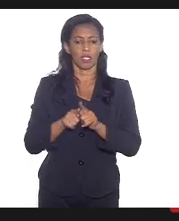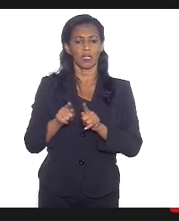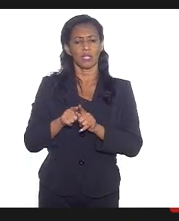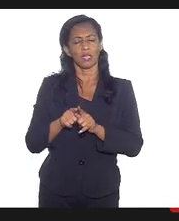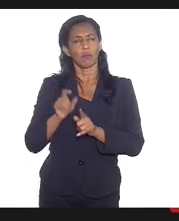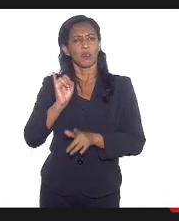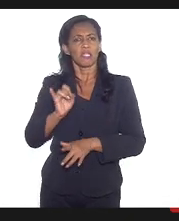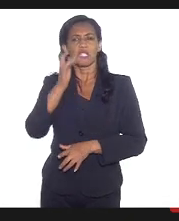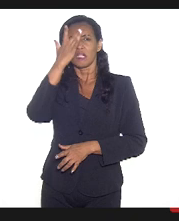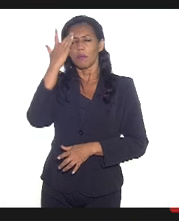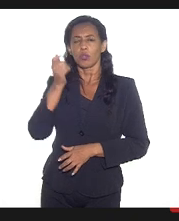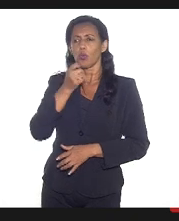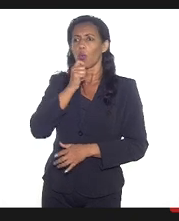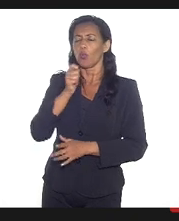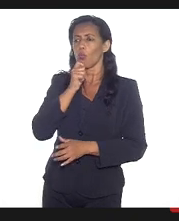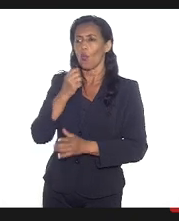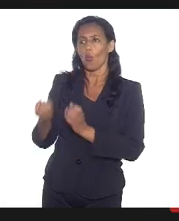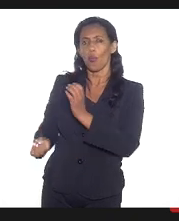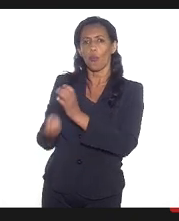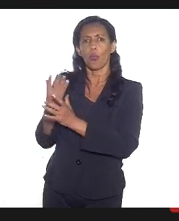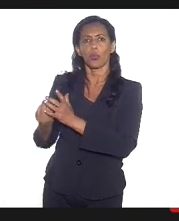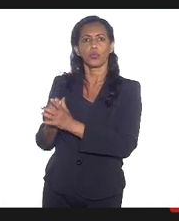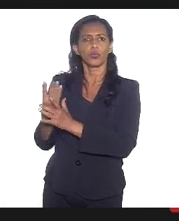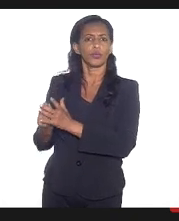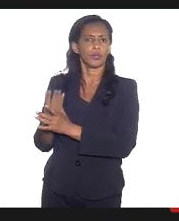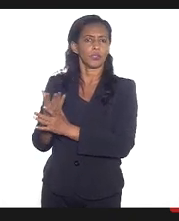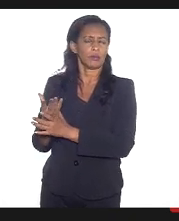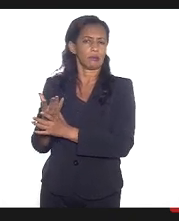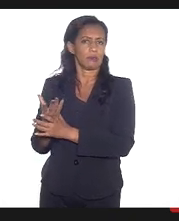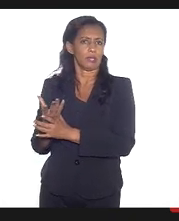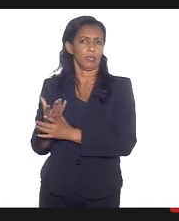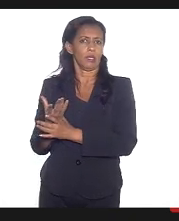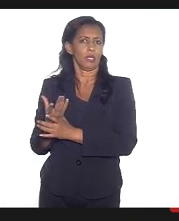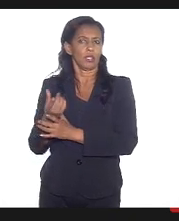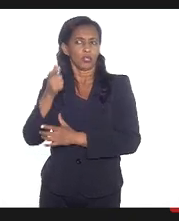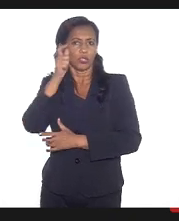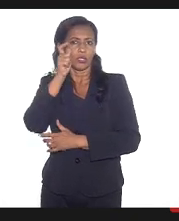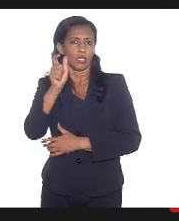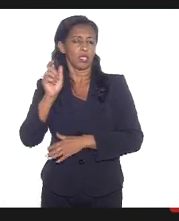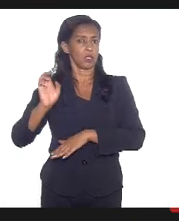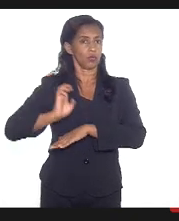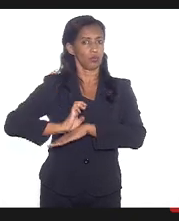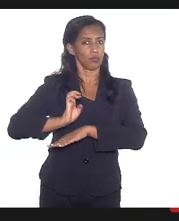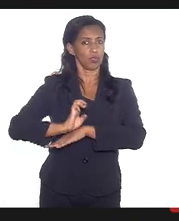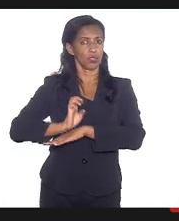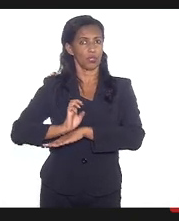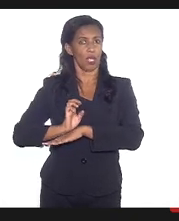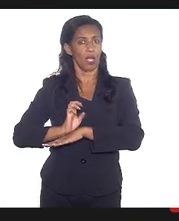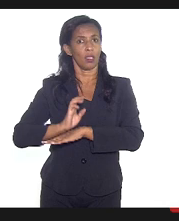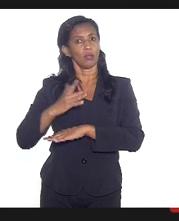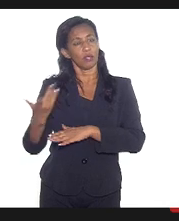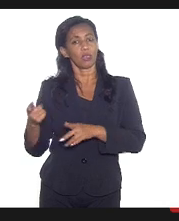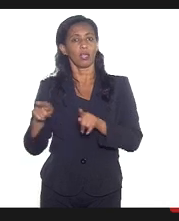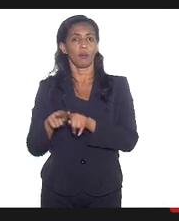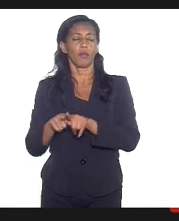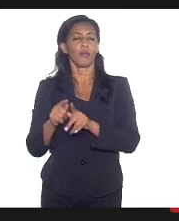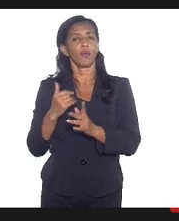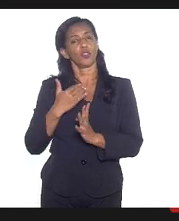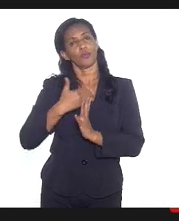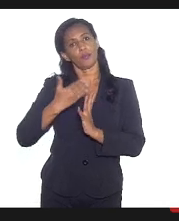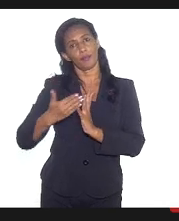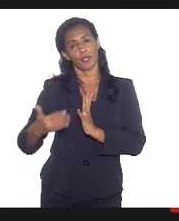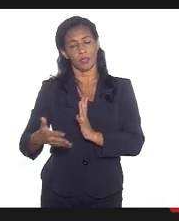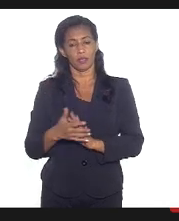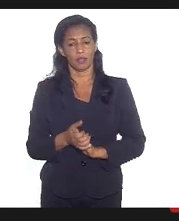o contribuinte não produzisse ou não revendesse nenhuma mercadoria de interesse do Estado, se dar apenas na forma de parcelamento.